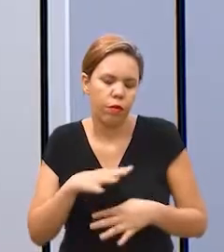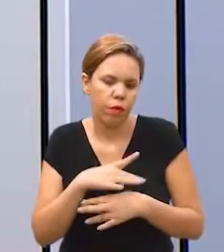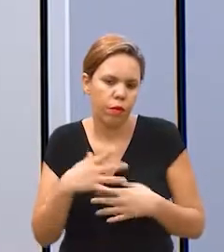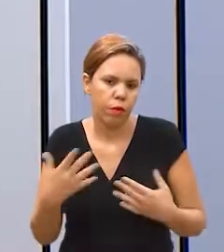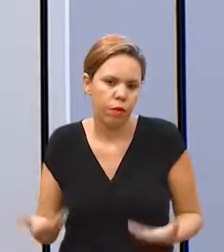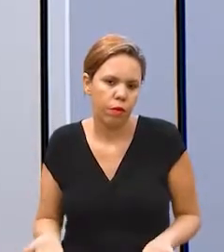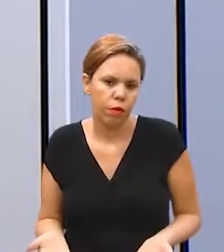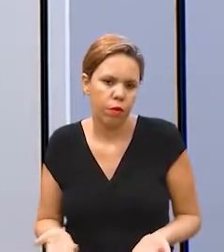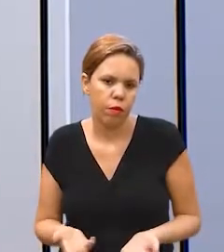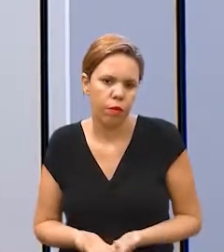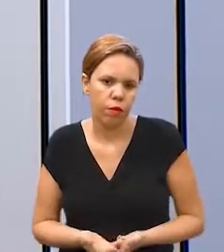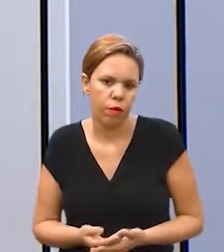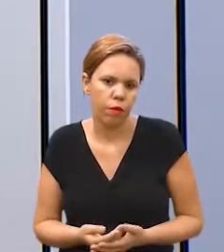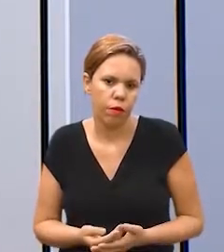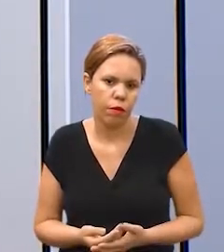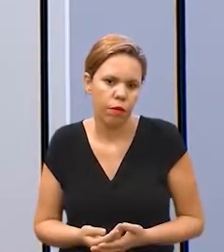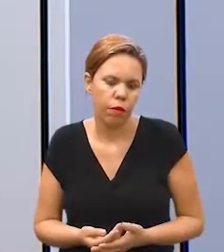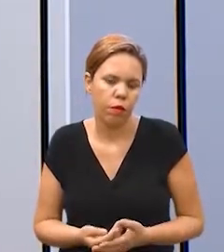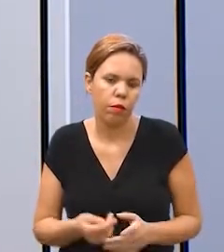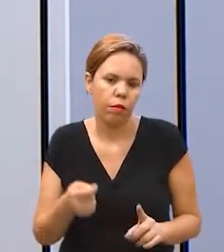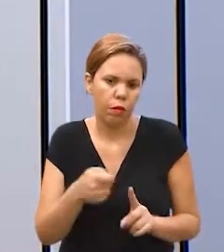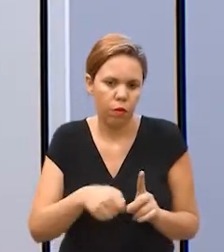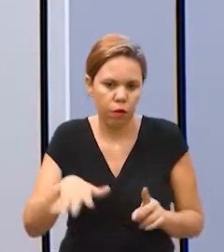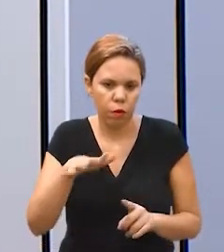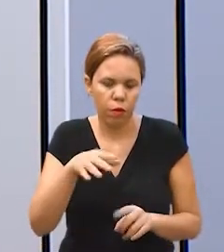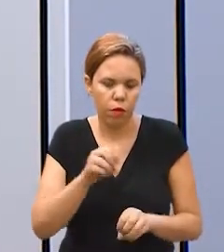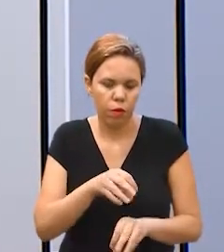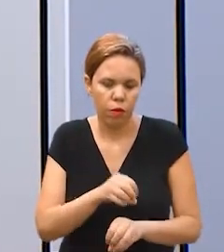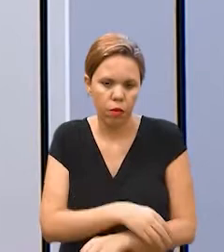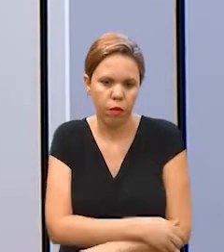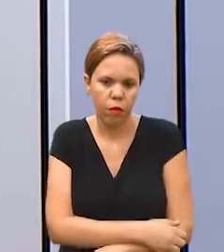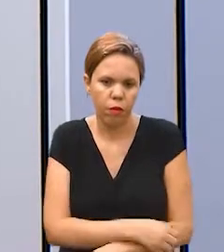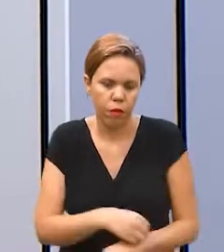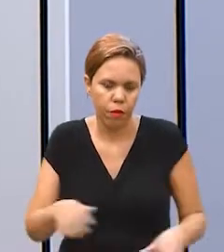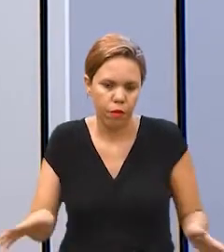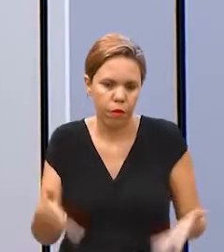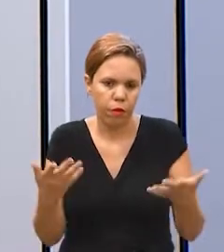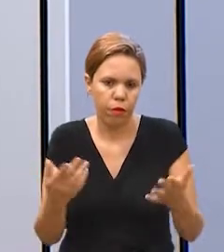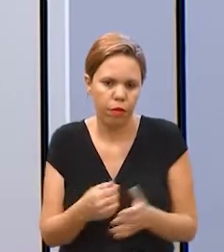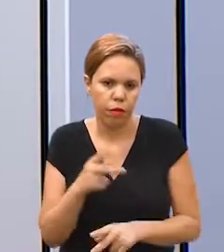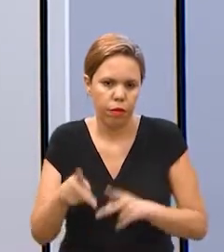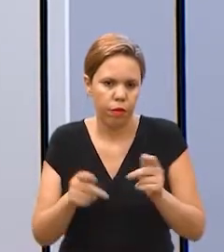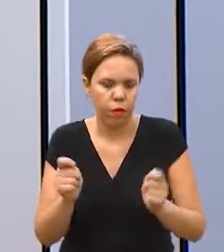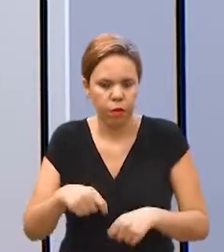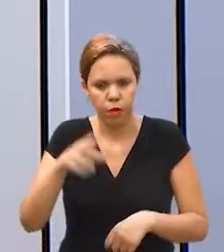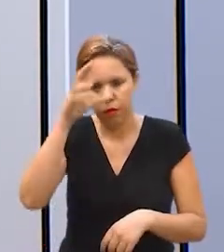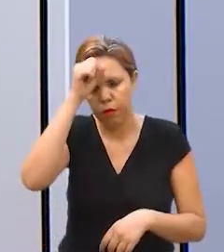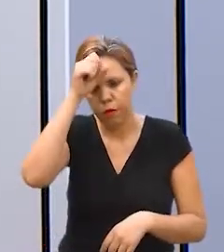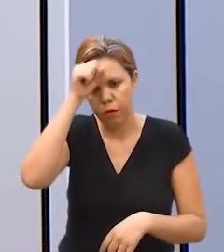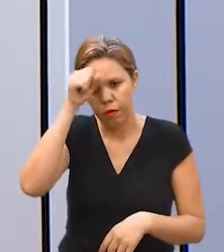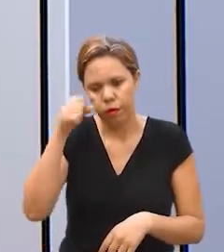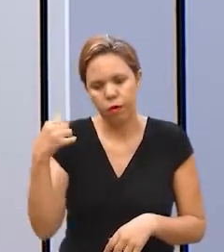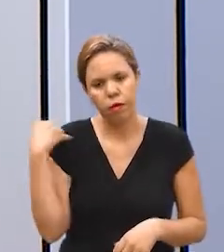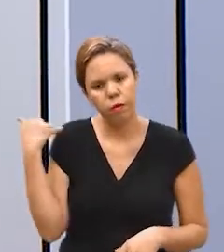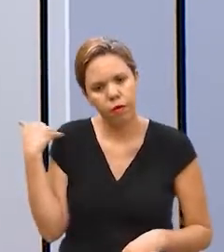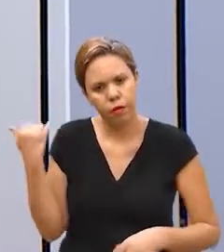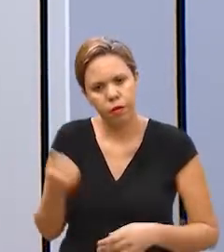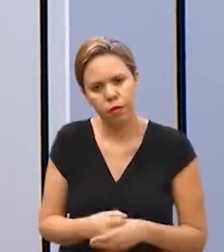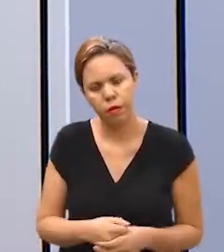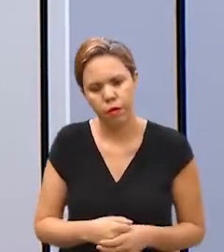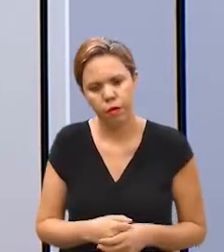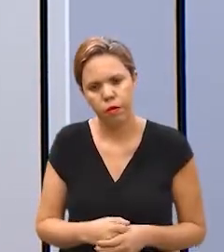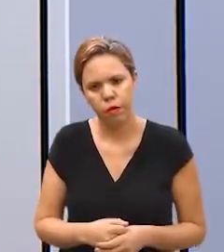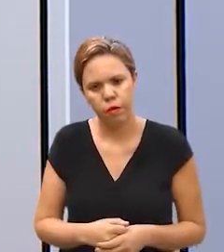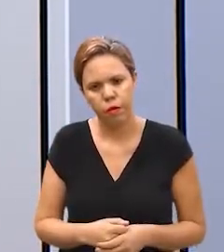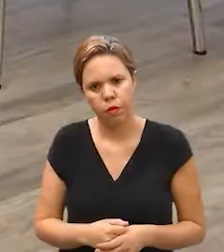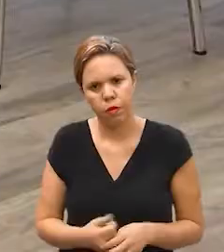enquanto política educacional, devemos promover. Que as pessoas possam aprender numa determinada idade, se alfabetizarem logo no